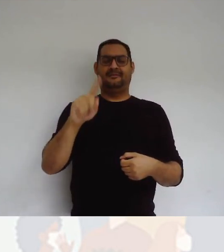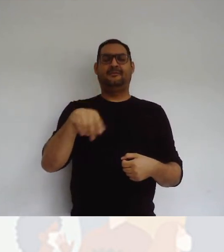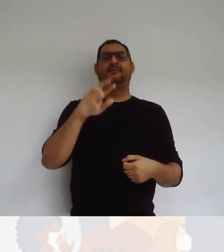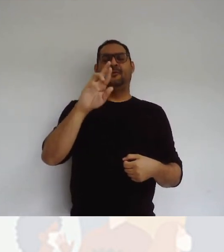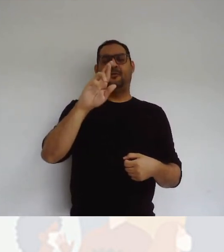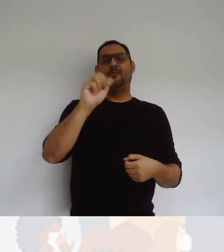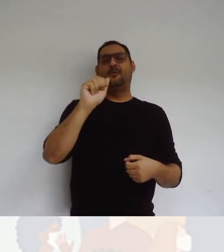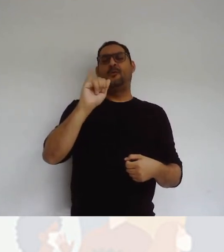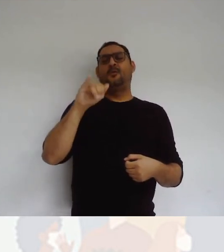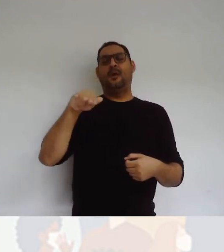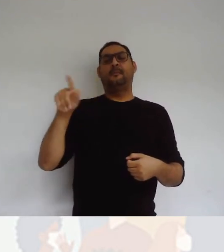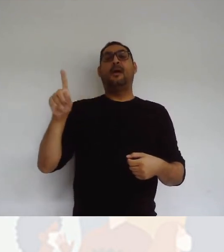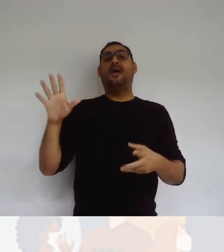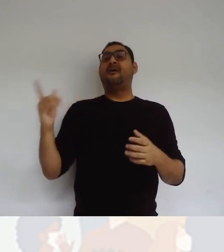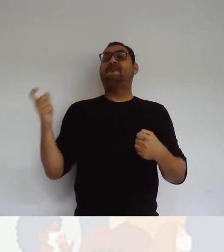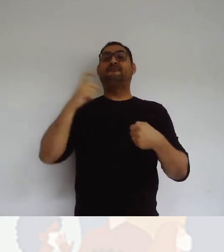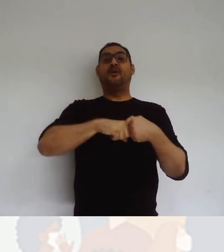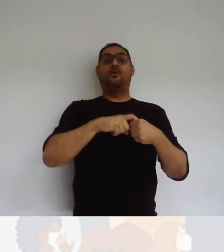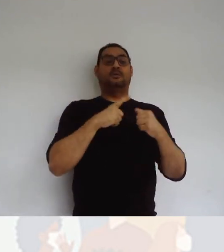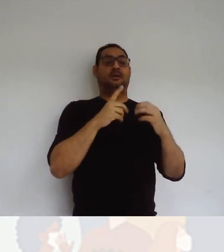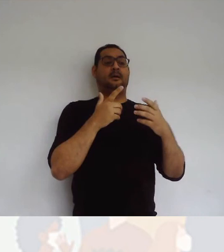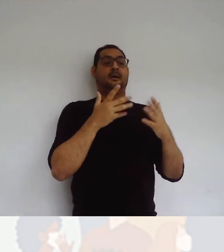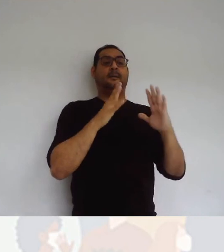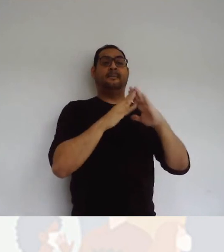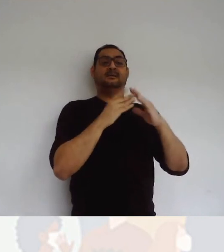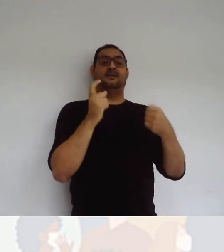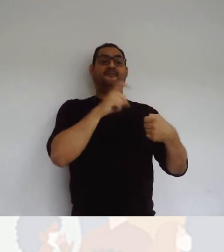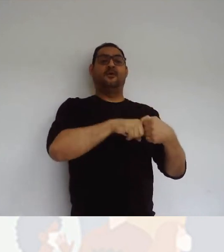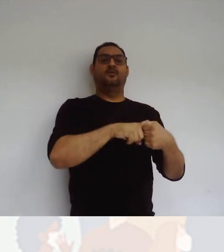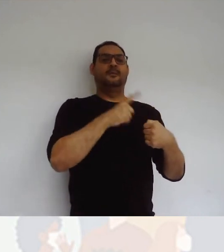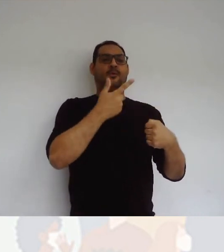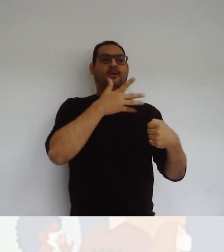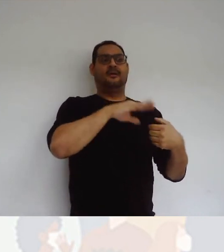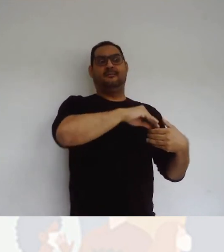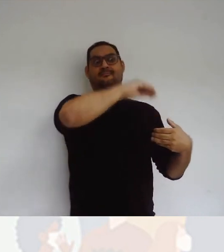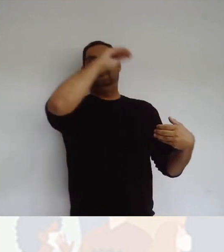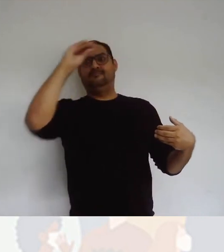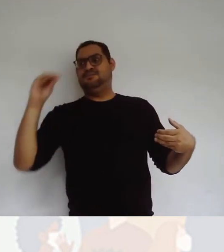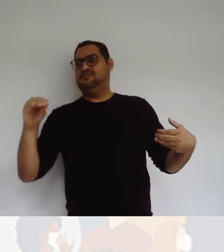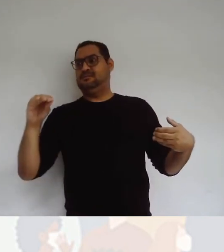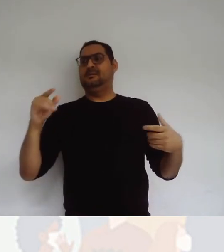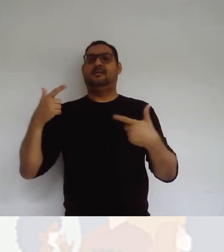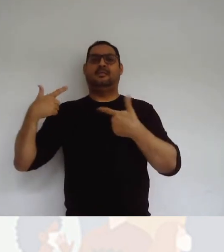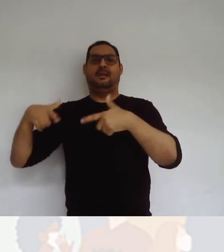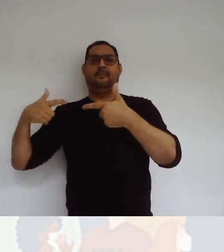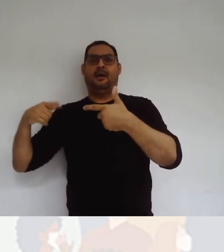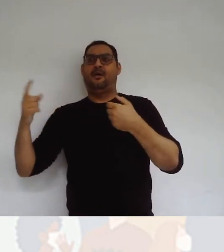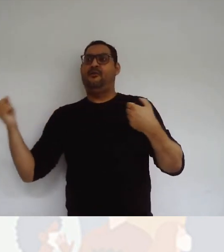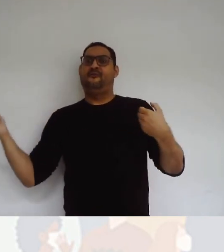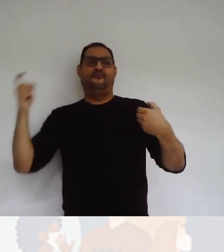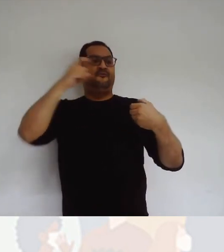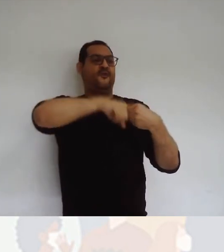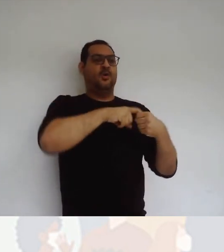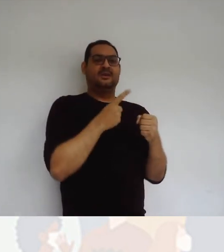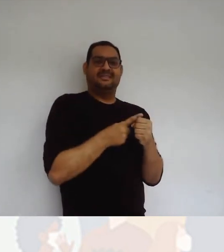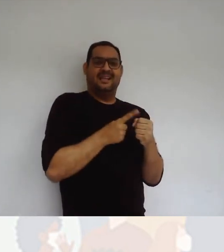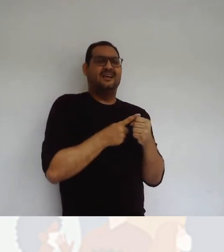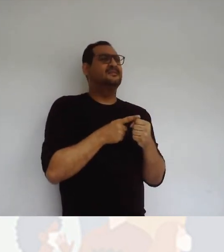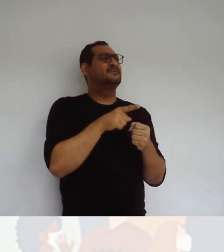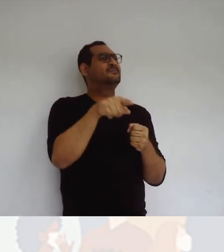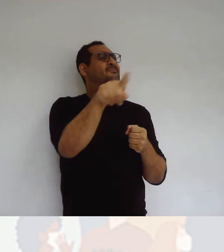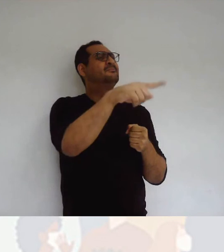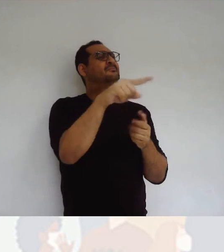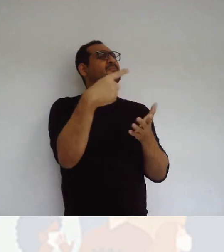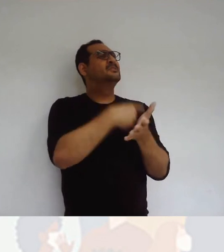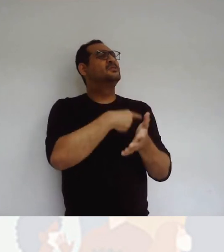teve que se afastar dali, desde a questão da classe social, eu acho que alguém falou sobre, eu não respondi,